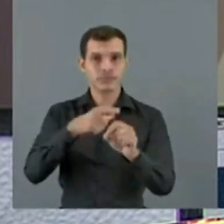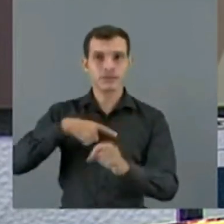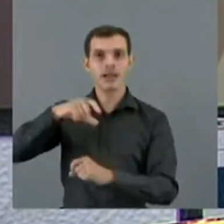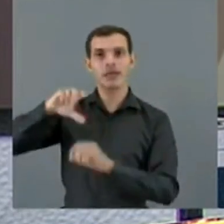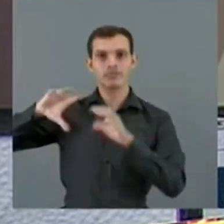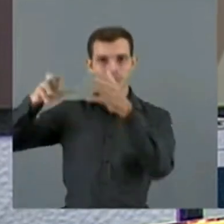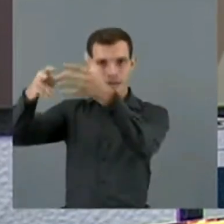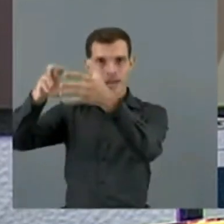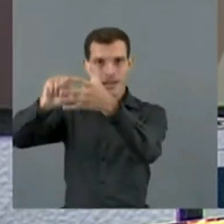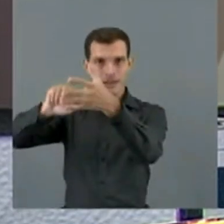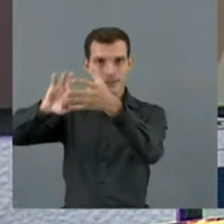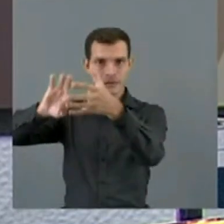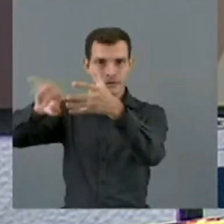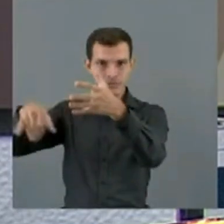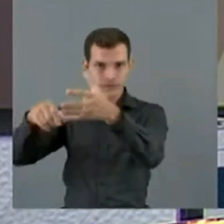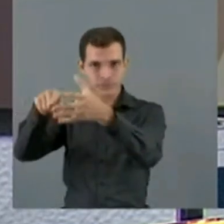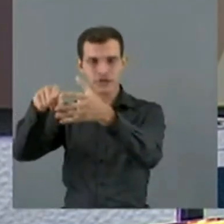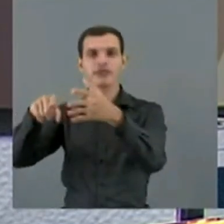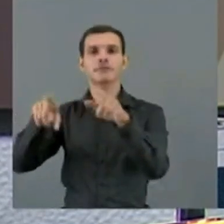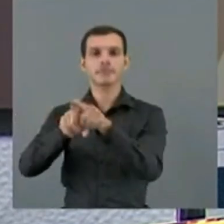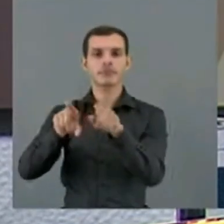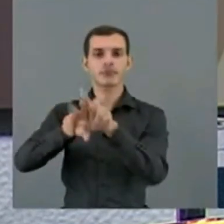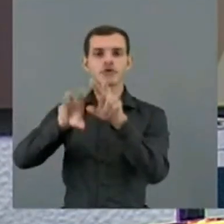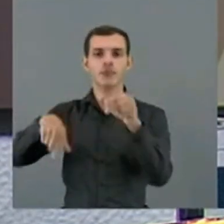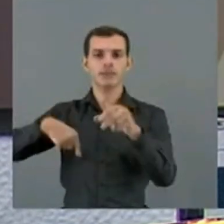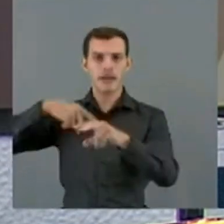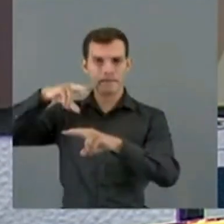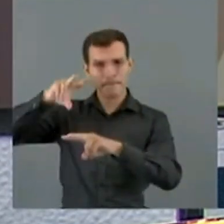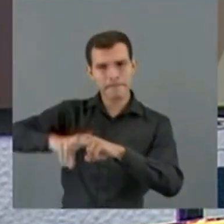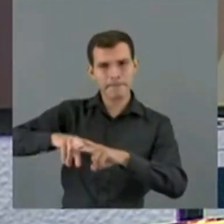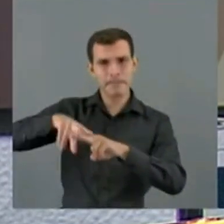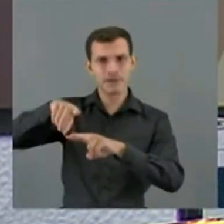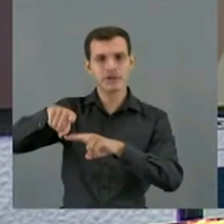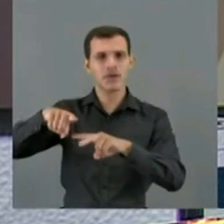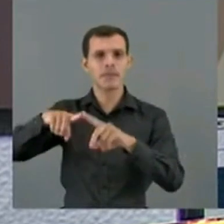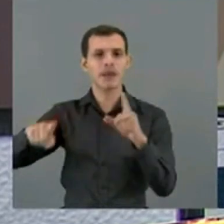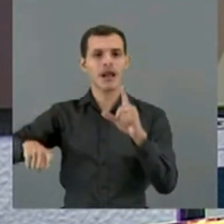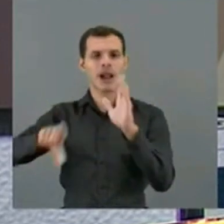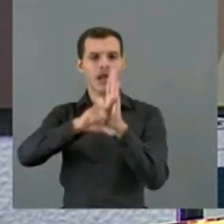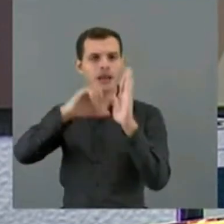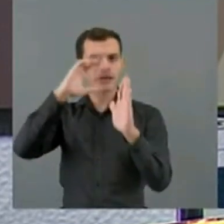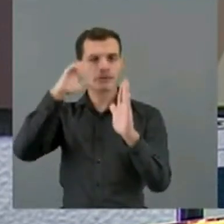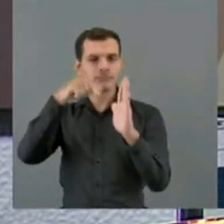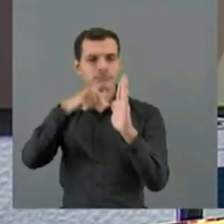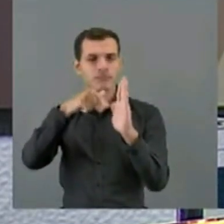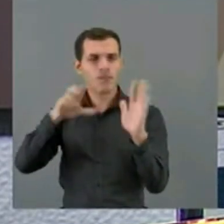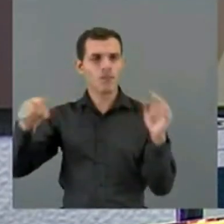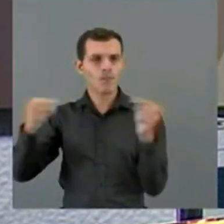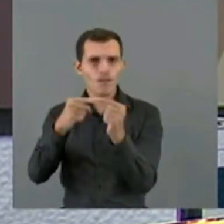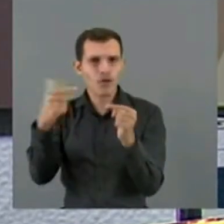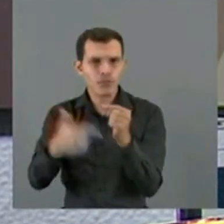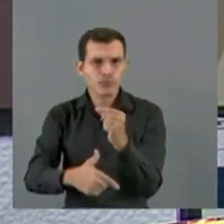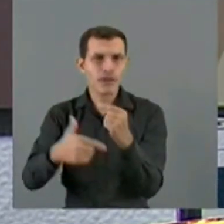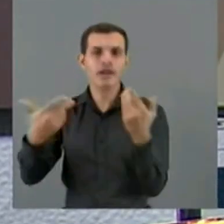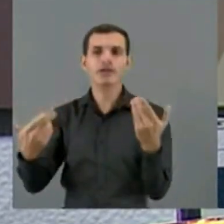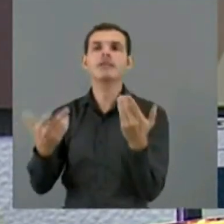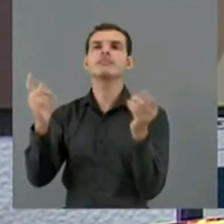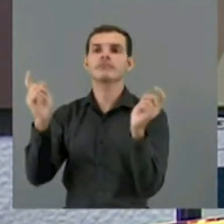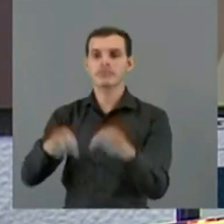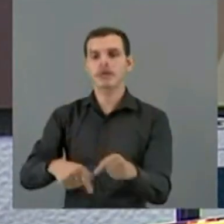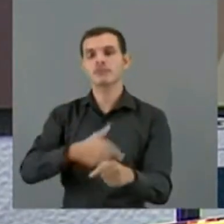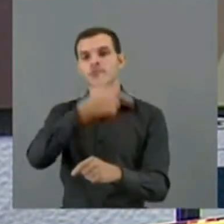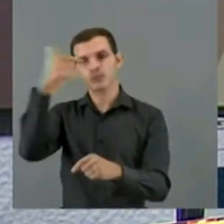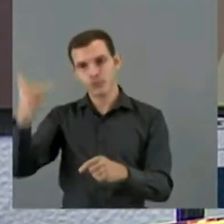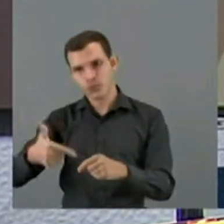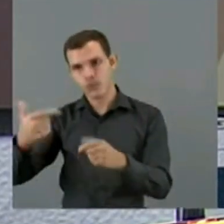se tratando de prisão ilegal, esta poderá ser relaxada até de ofício. De maneira que essa seria a segunda questão. E